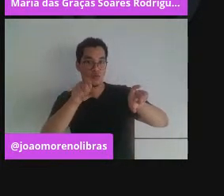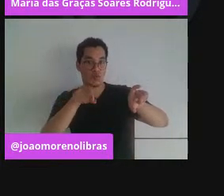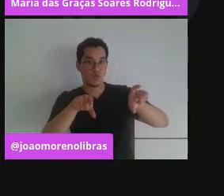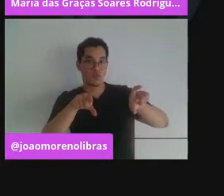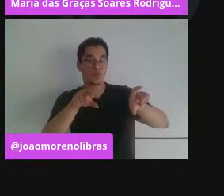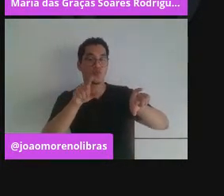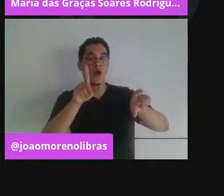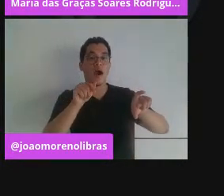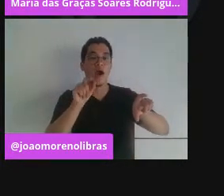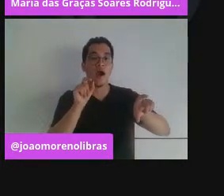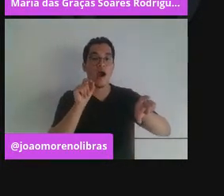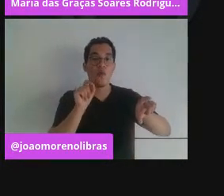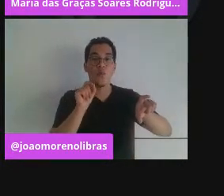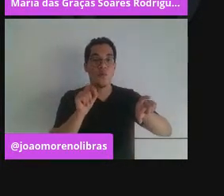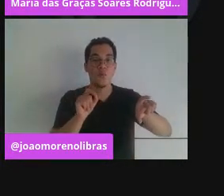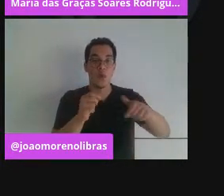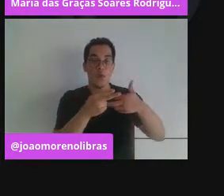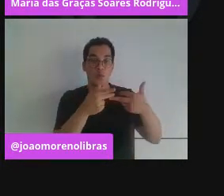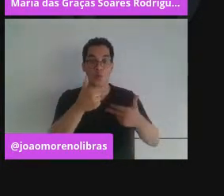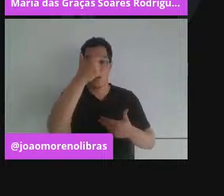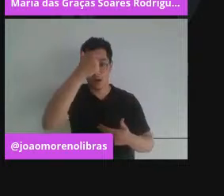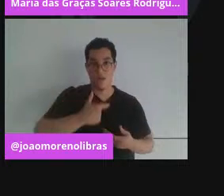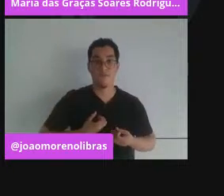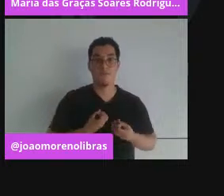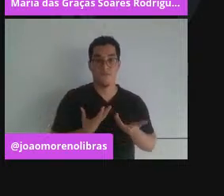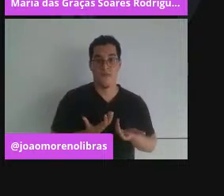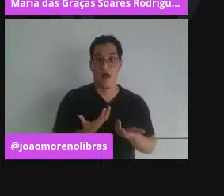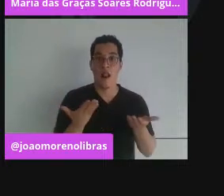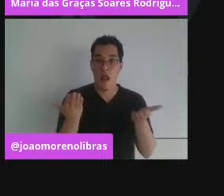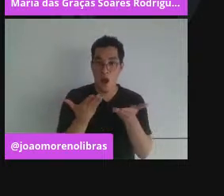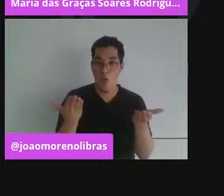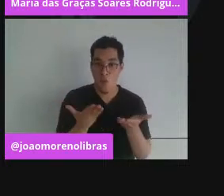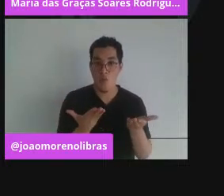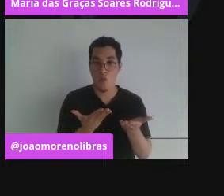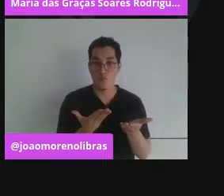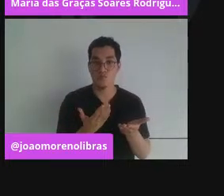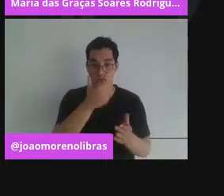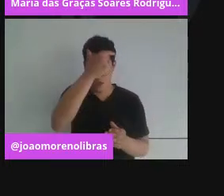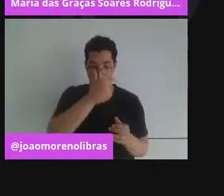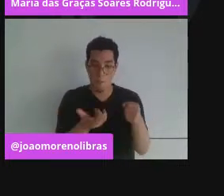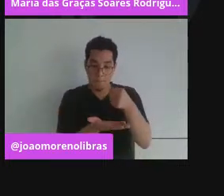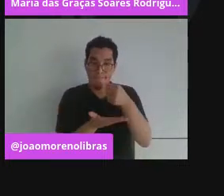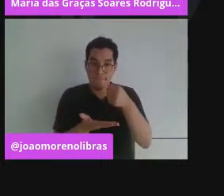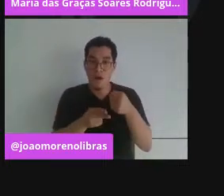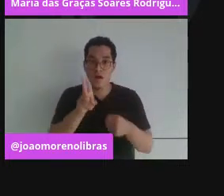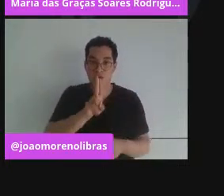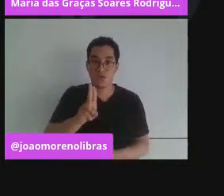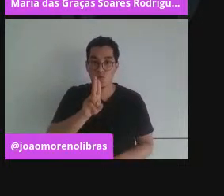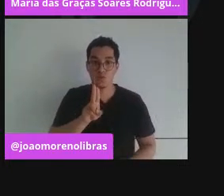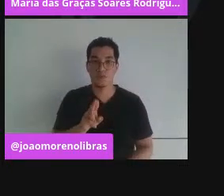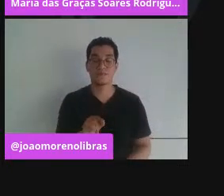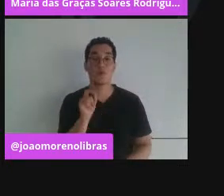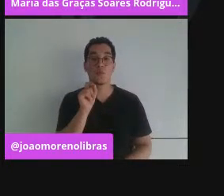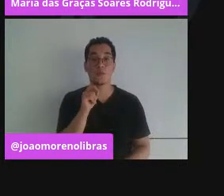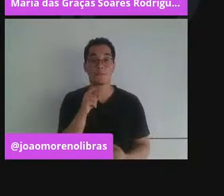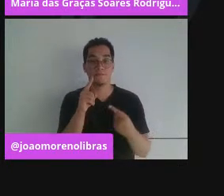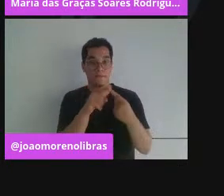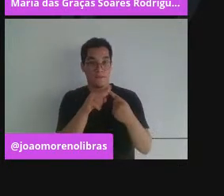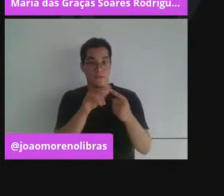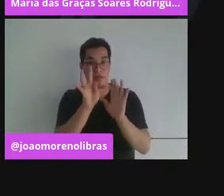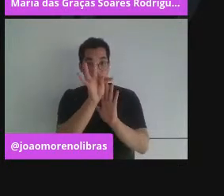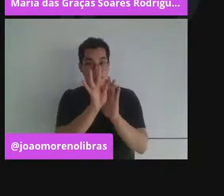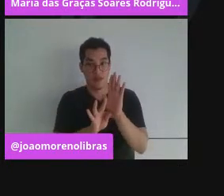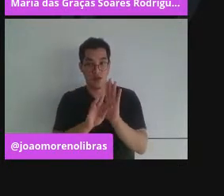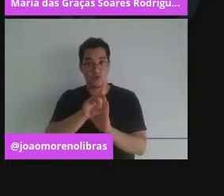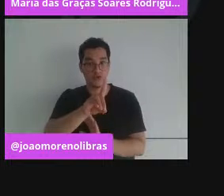hoje, onde eu vou me situar aqui, estou me situando. Então, vou trabalhar com textos digitais, digital, aquele